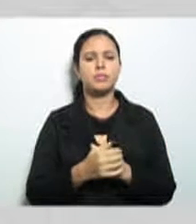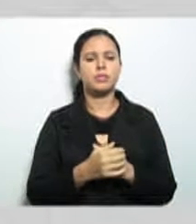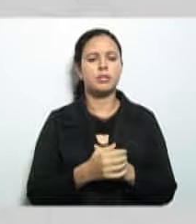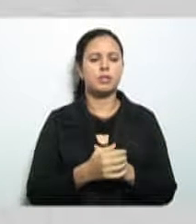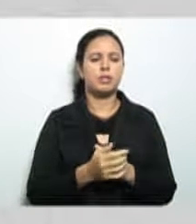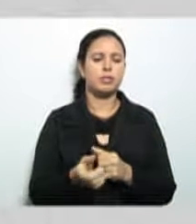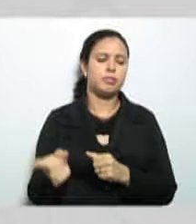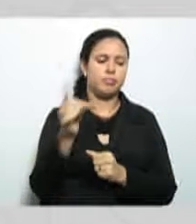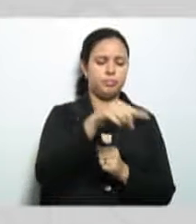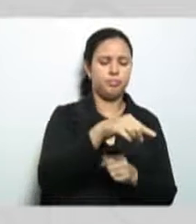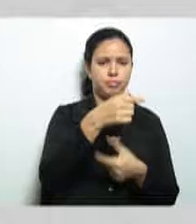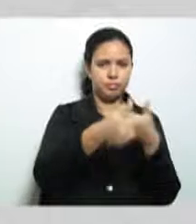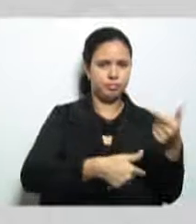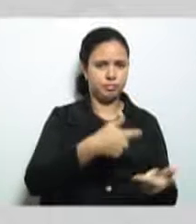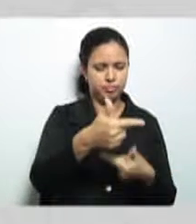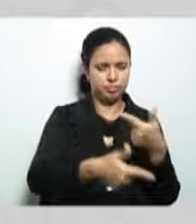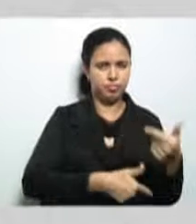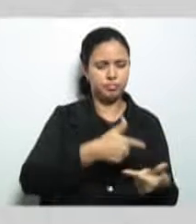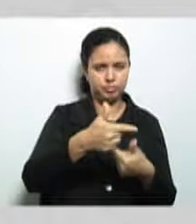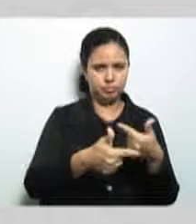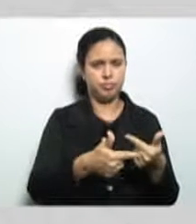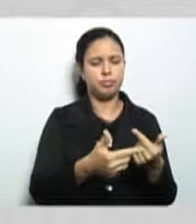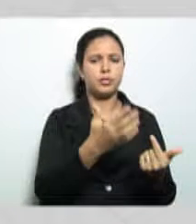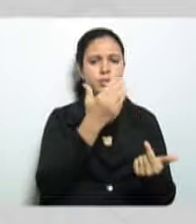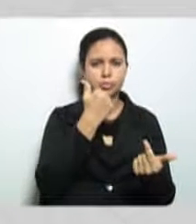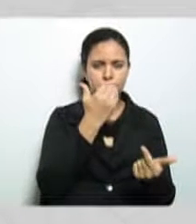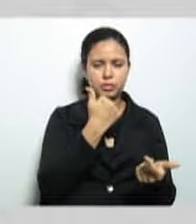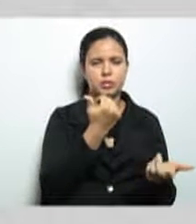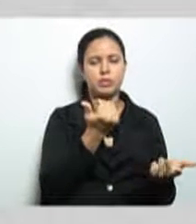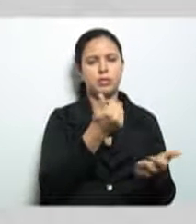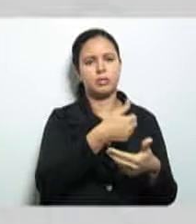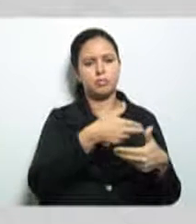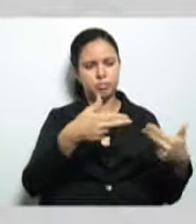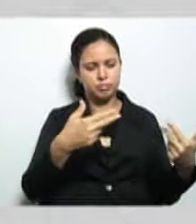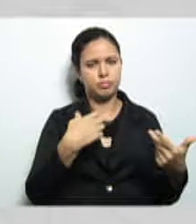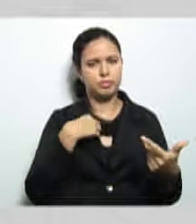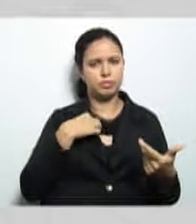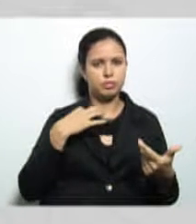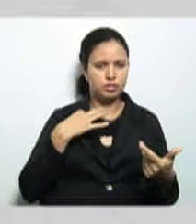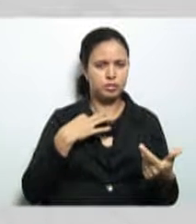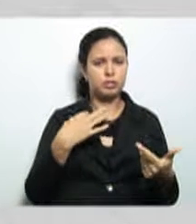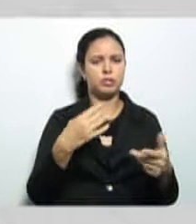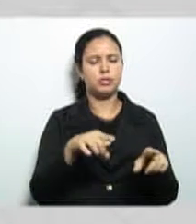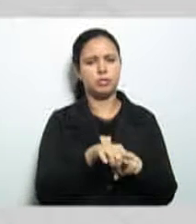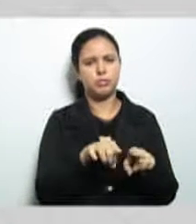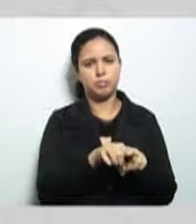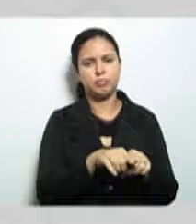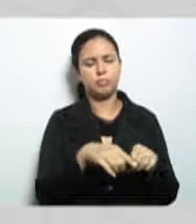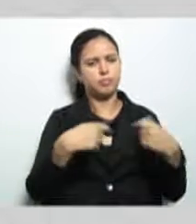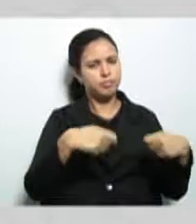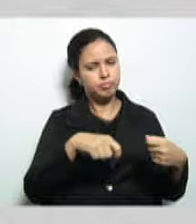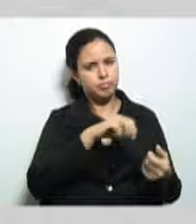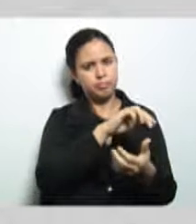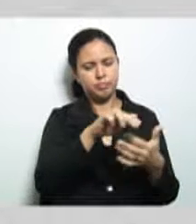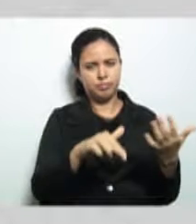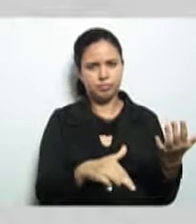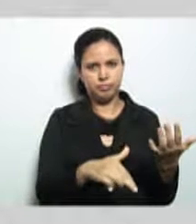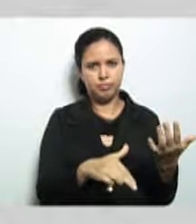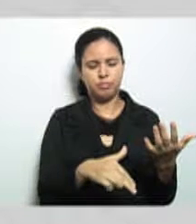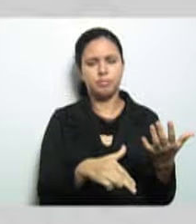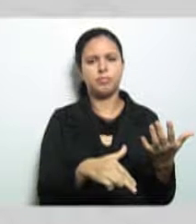produzir o meu sustento, produzir aquilo que eu precisava comer, que eu precisava me vestir e que eu precisava para suprir minhas